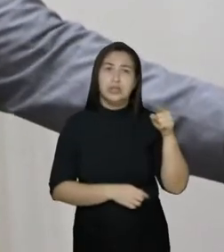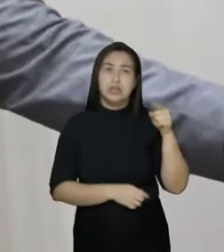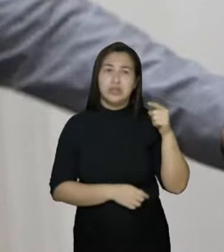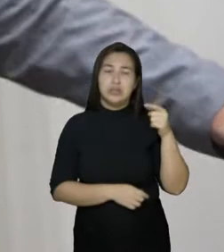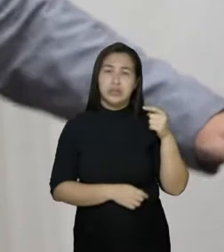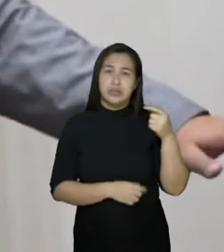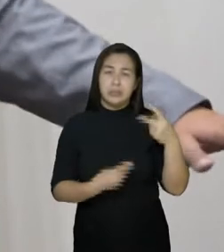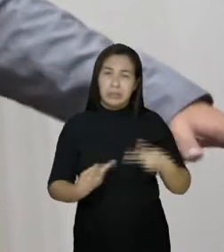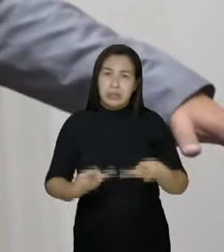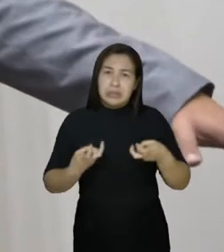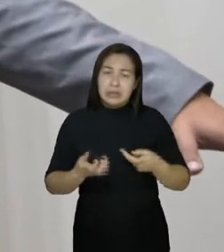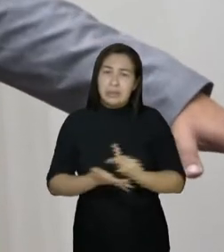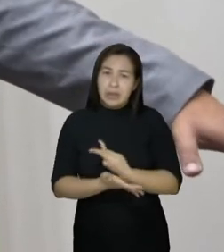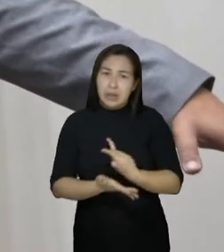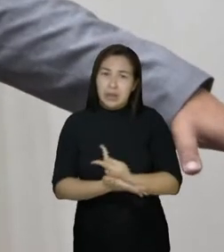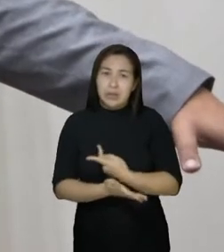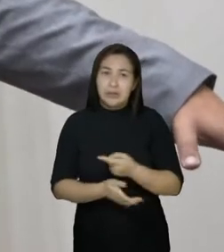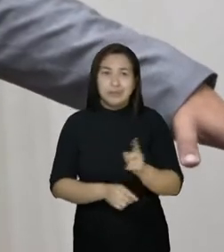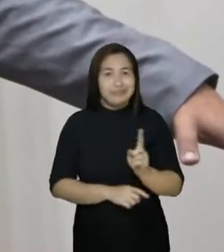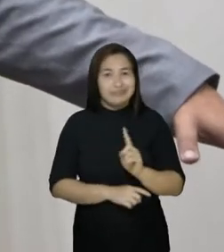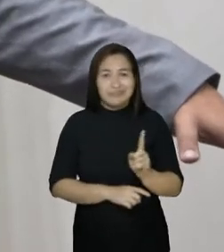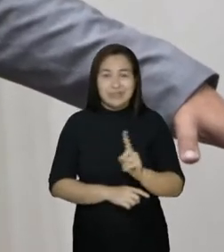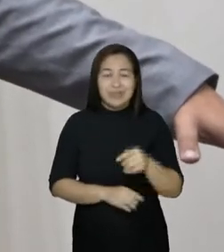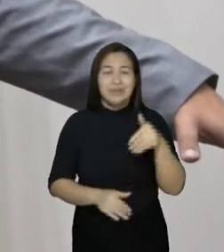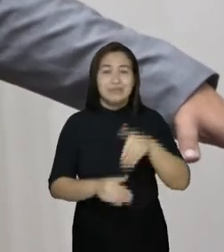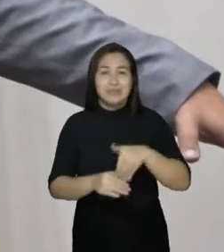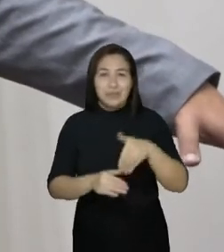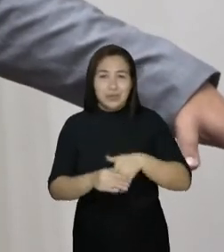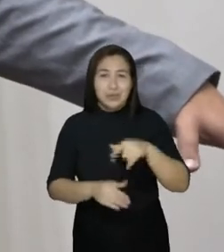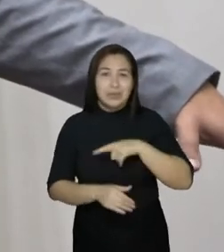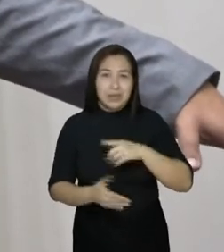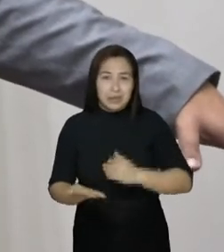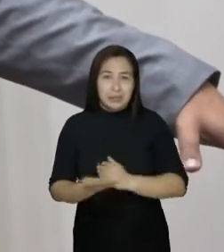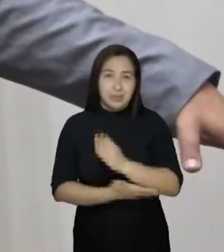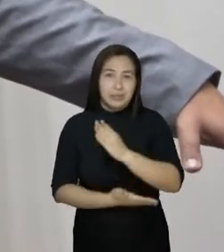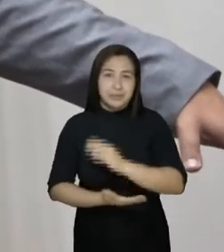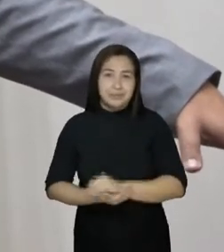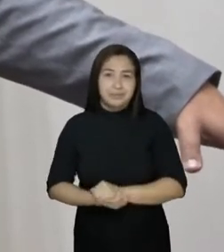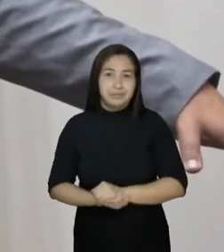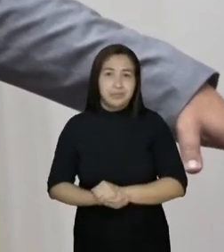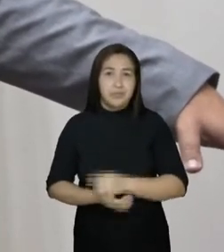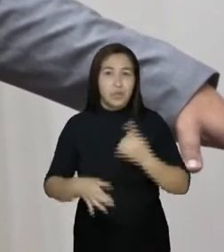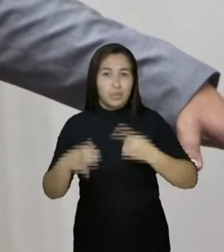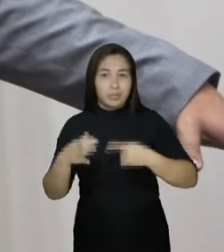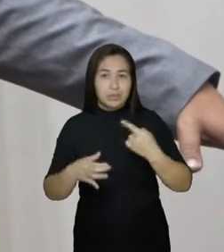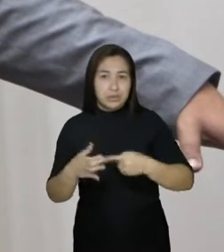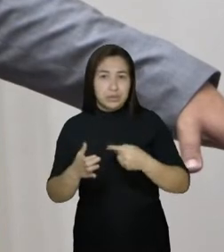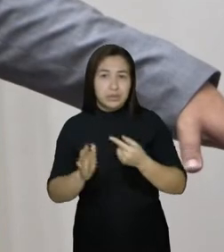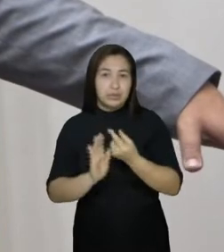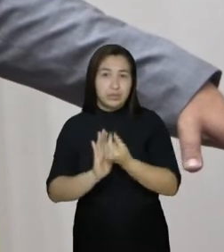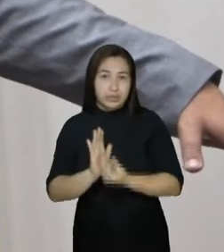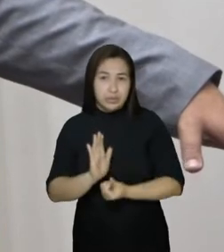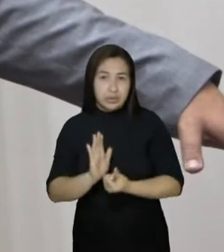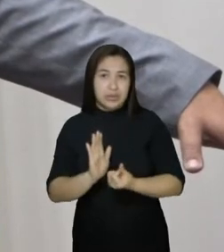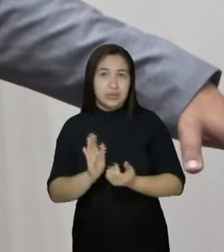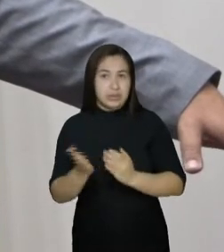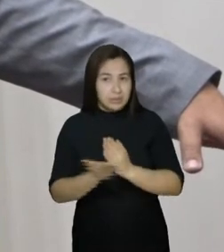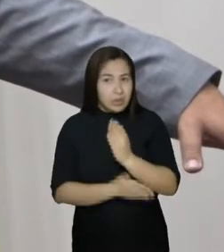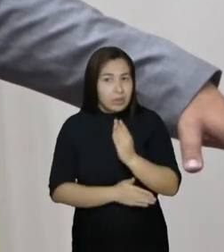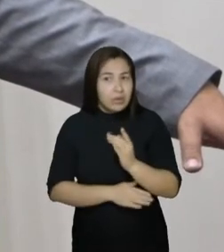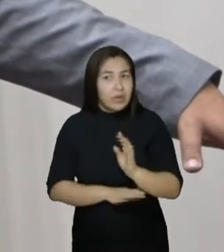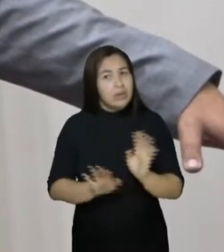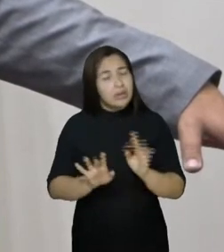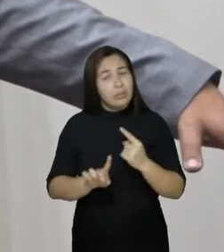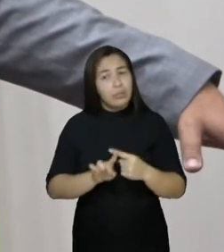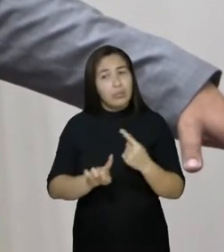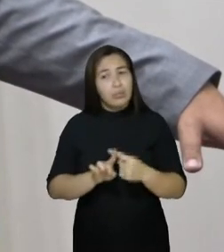imperou, foi atropelado e foi votado. Passou pela Comissão de Finanças, eu pensei, lá também não vai passar, porque não faz nenhuma